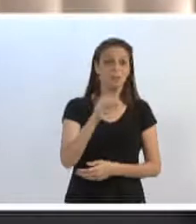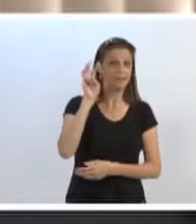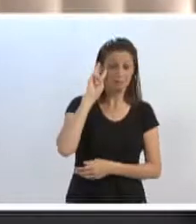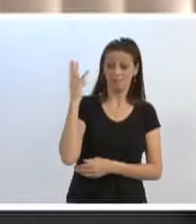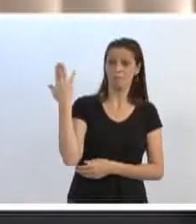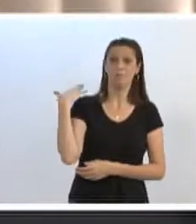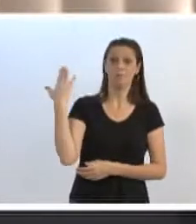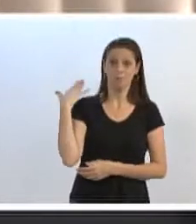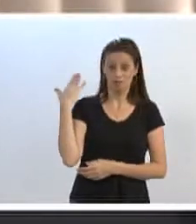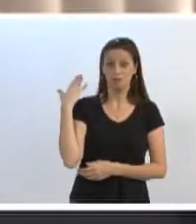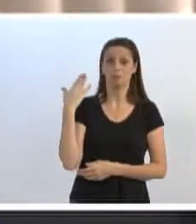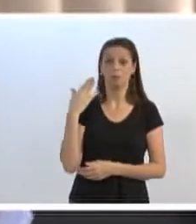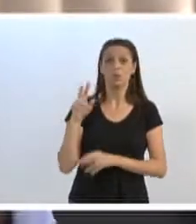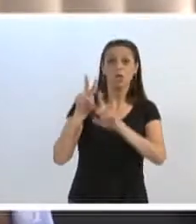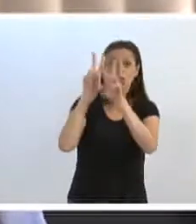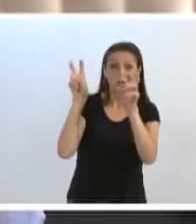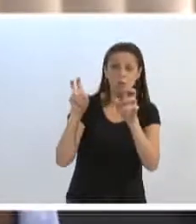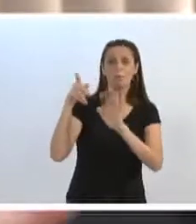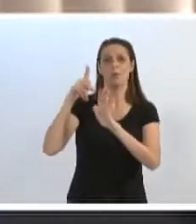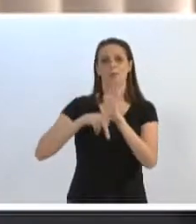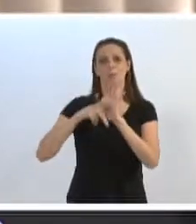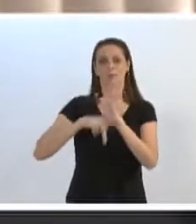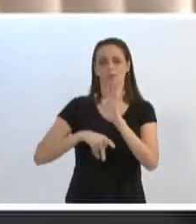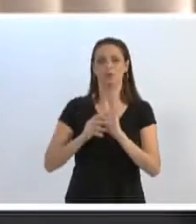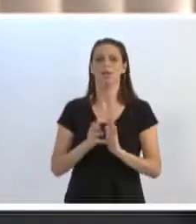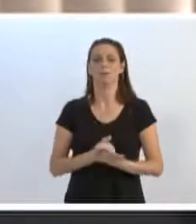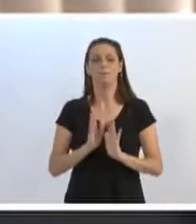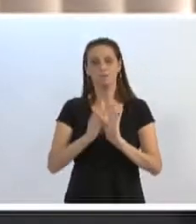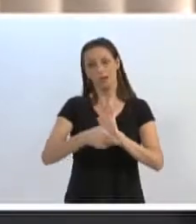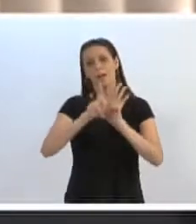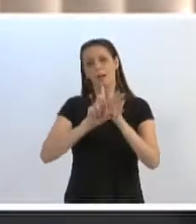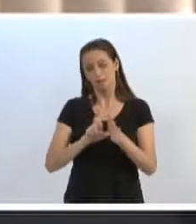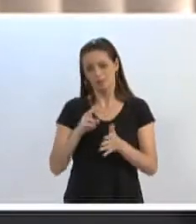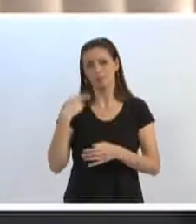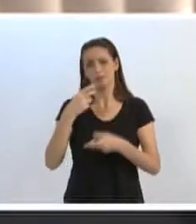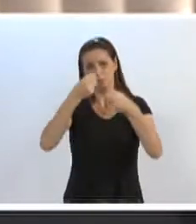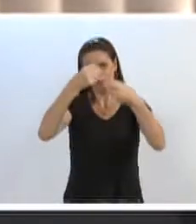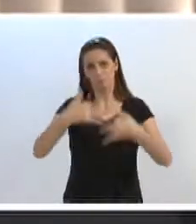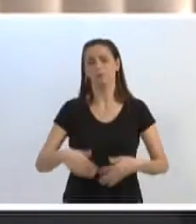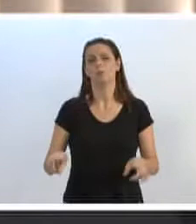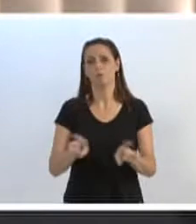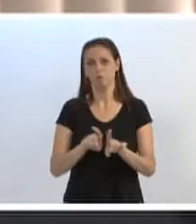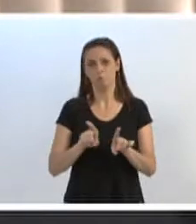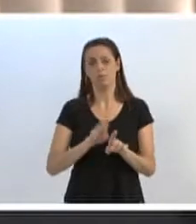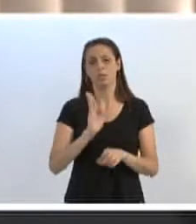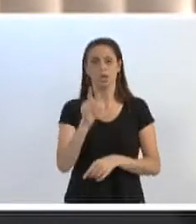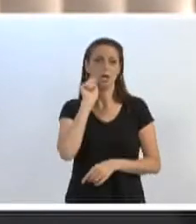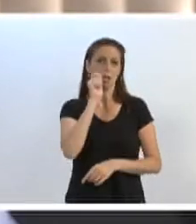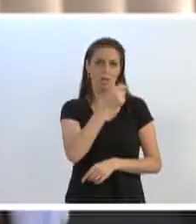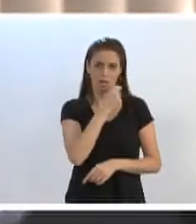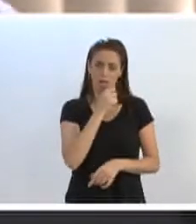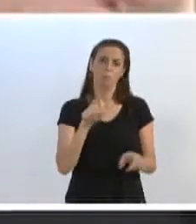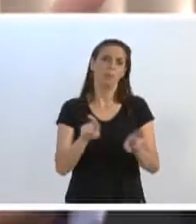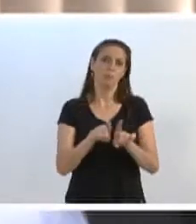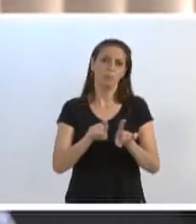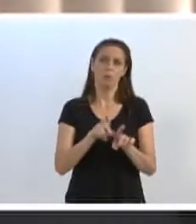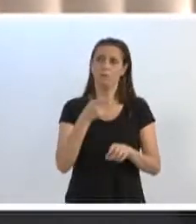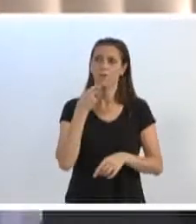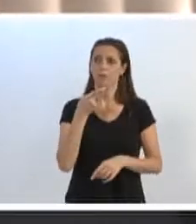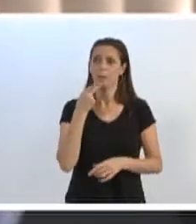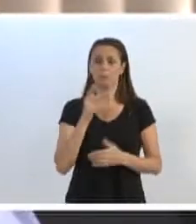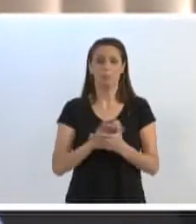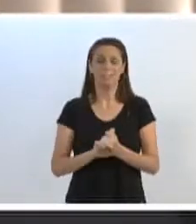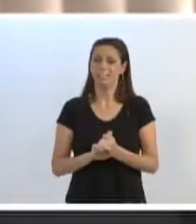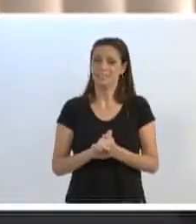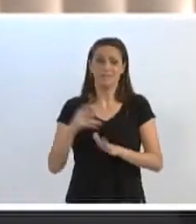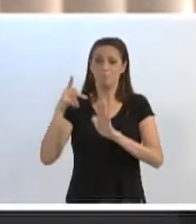relação a esse projeto. Infelizmente, como aqui já foi mencionado por outros vereadores, né, inclusive pelo vereador Alba, hoje aqui, essa